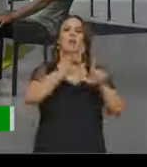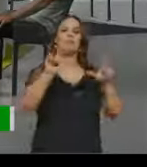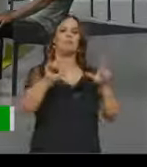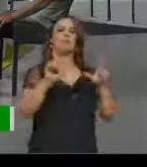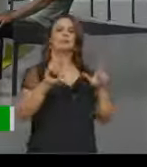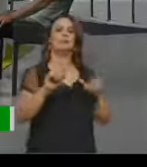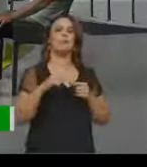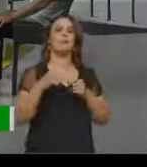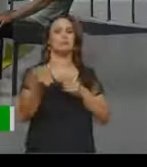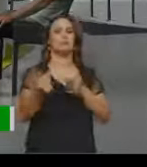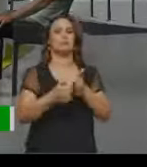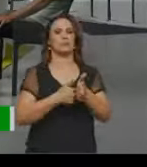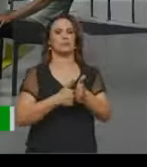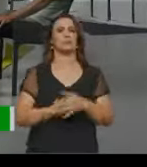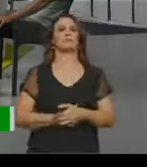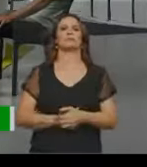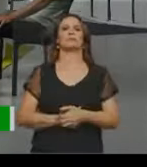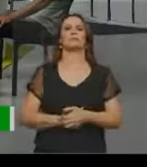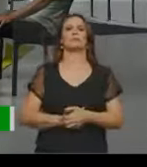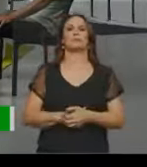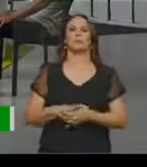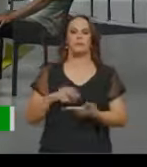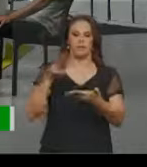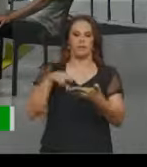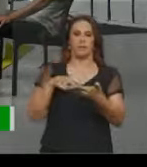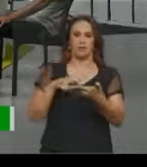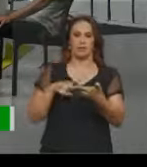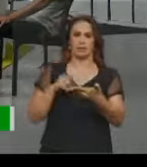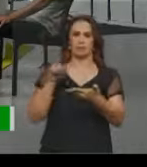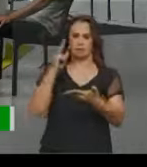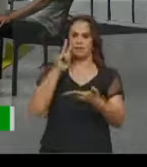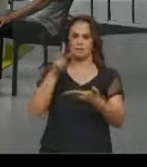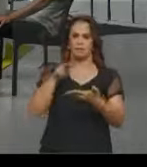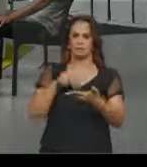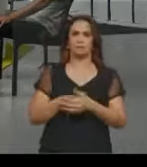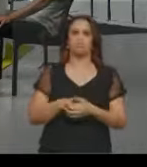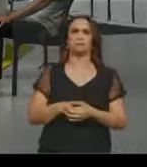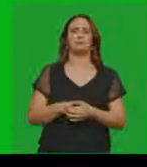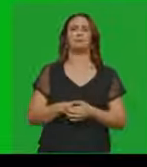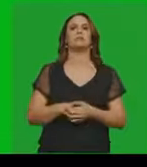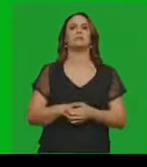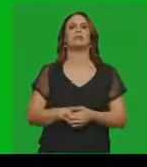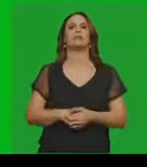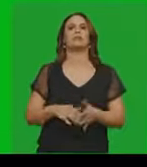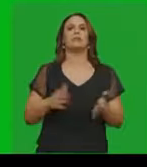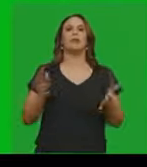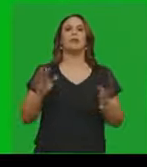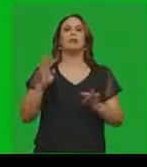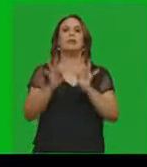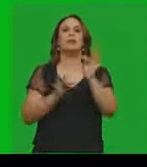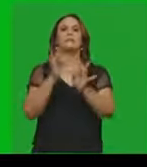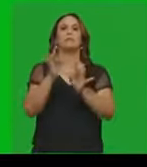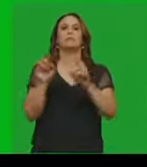Vou ler aqui no tablet, vai aparecer na tela aí para vocês. Quais os pontos positivos da tecnologia na